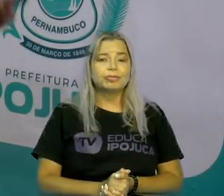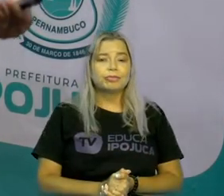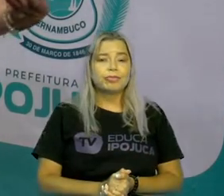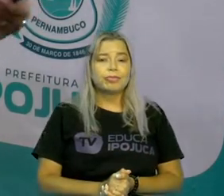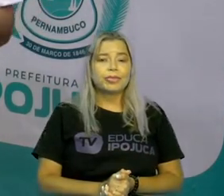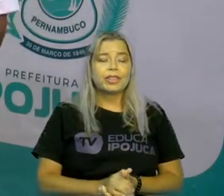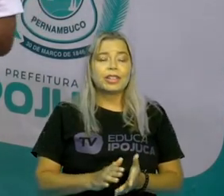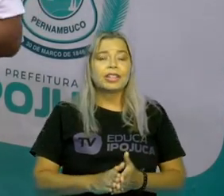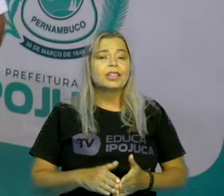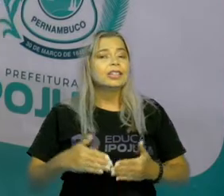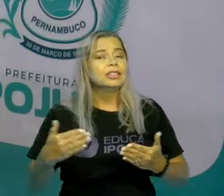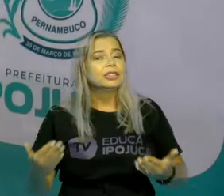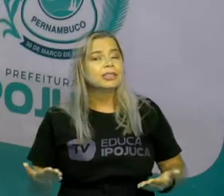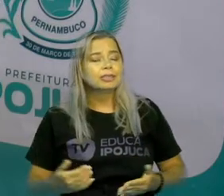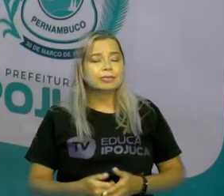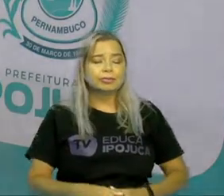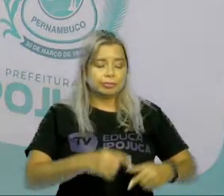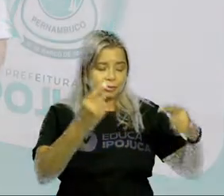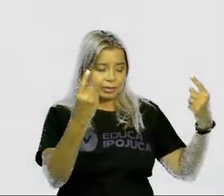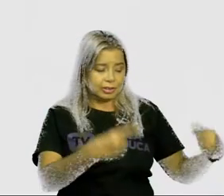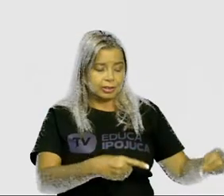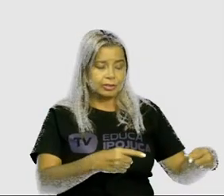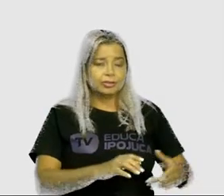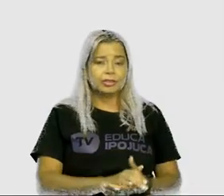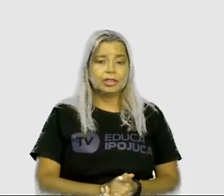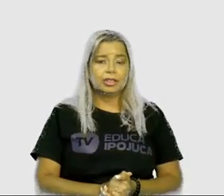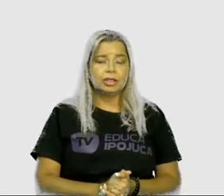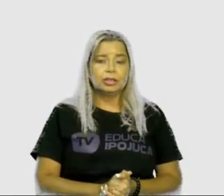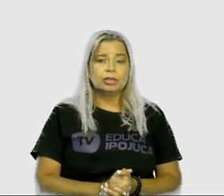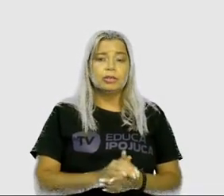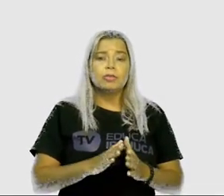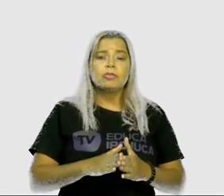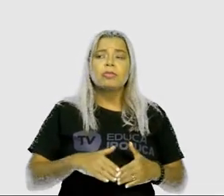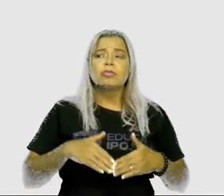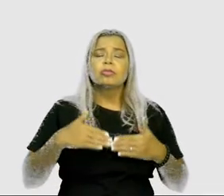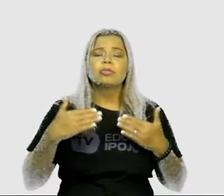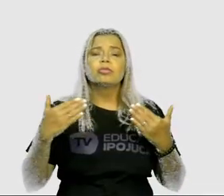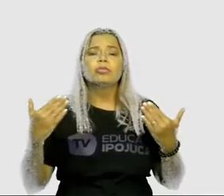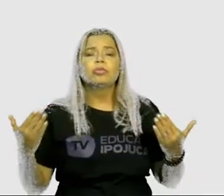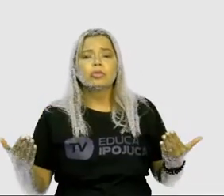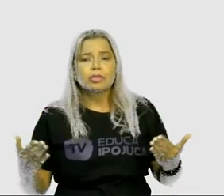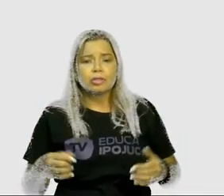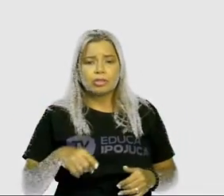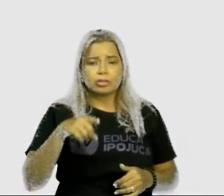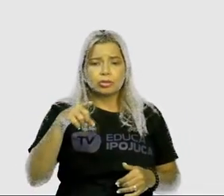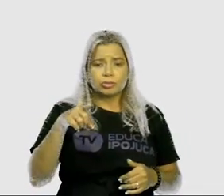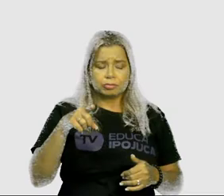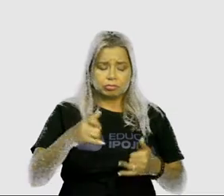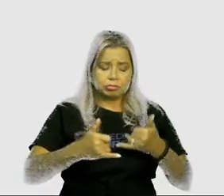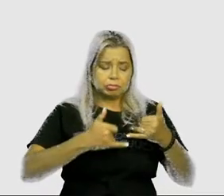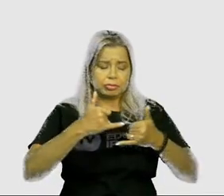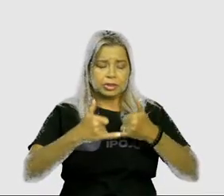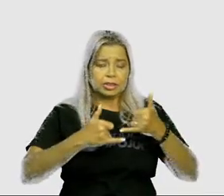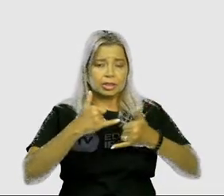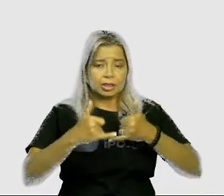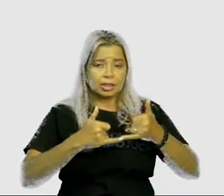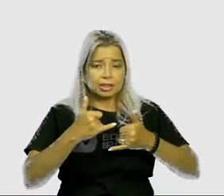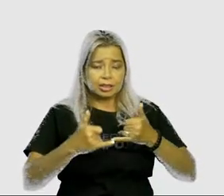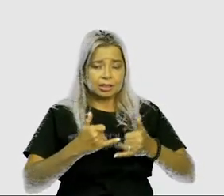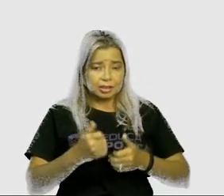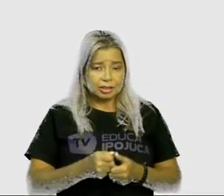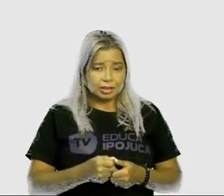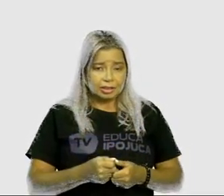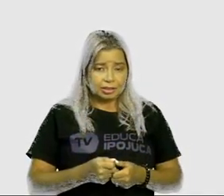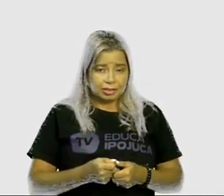Então, o nosso desafio aqui é: quais brincadeiras populares você costumava participar na sua